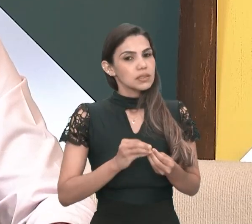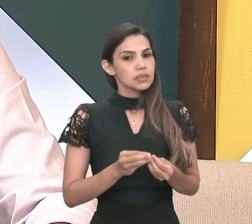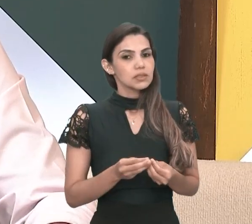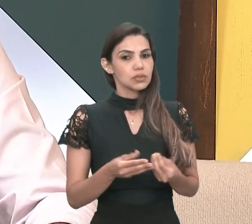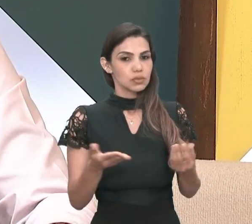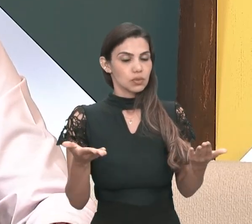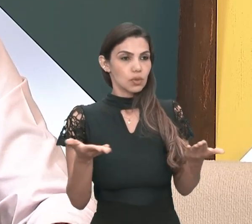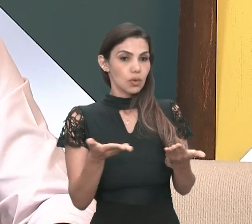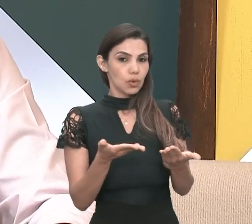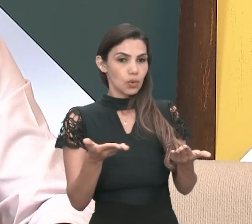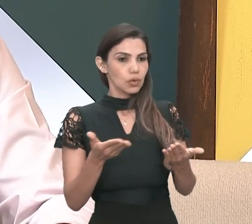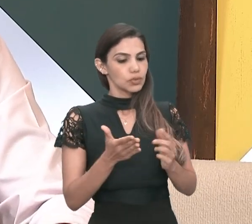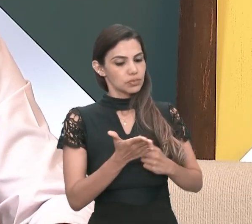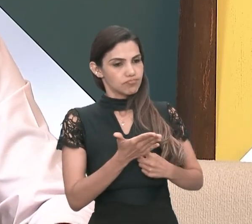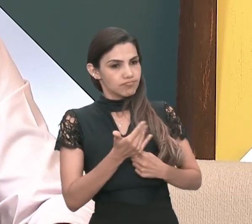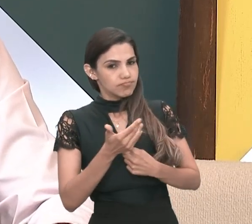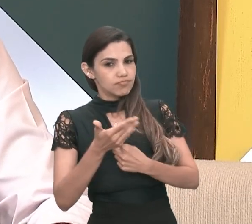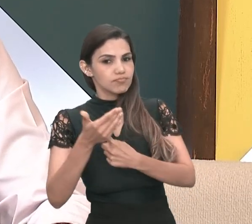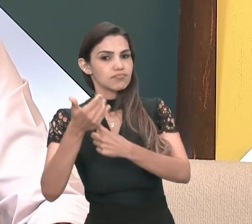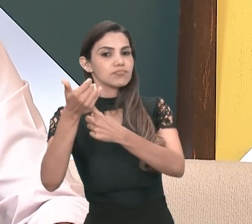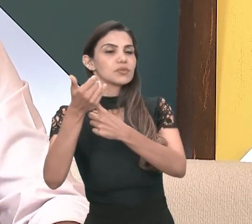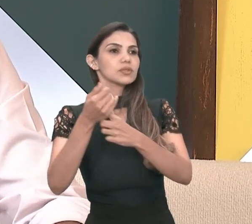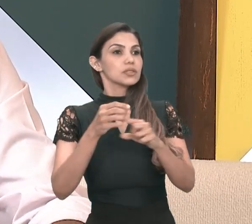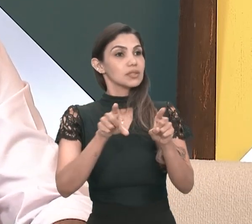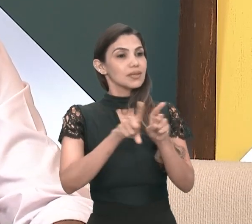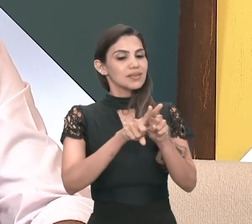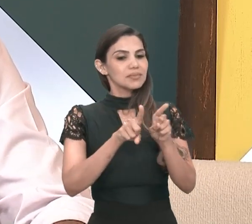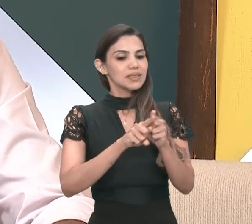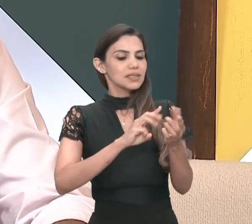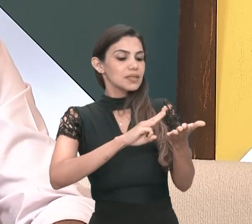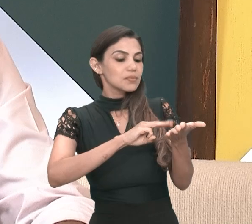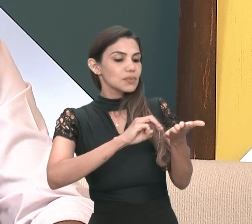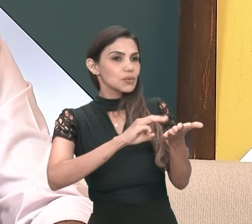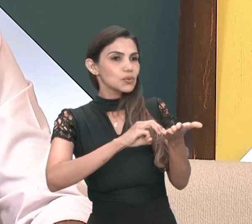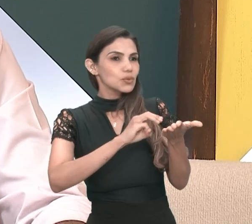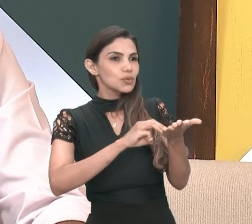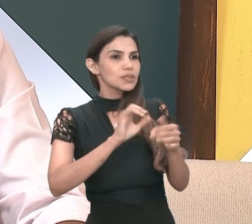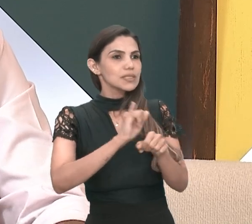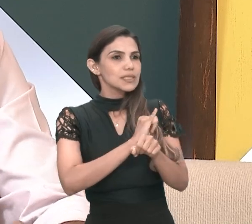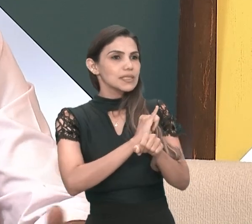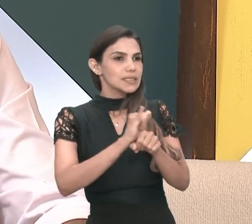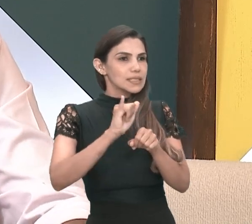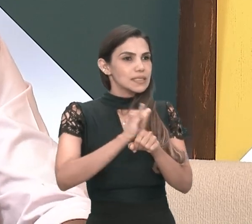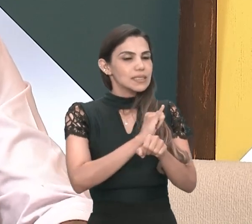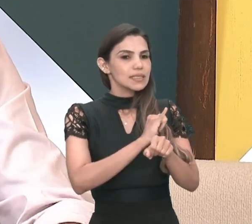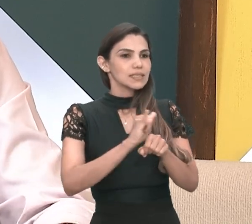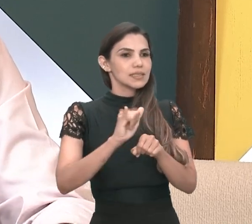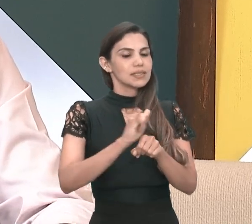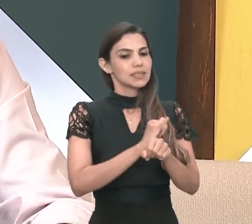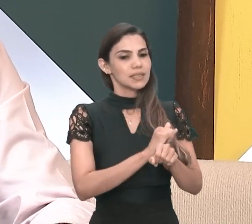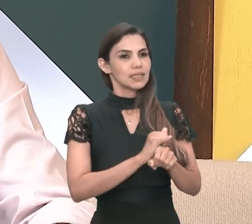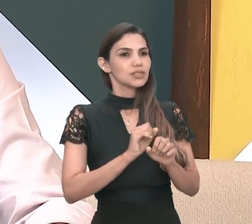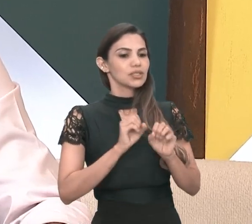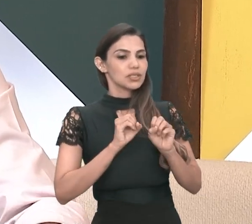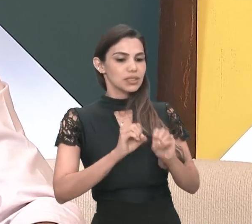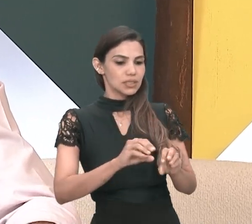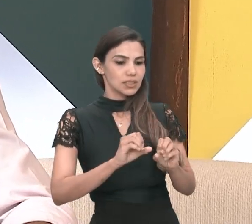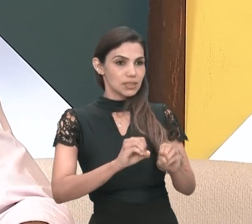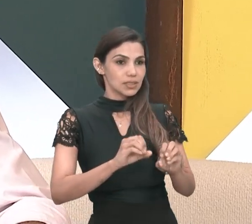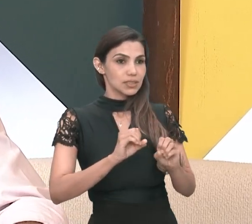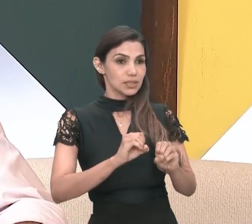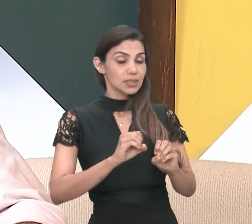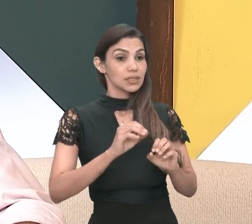não só as tecnologias, mas a própria metodologia de trabalho com educação à distância